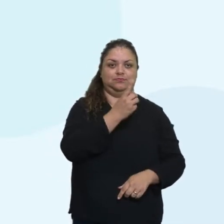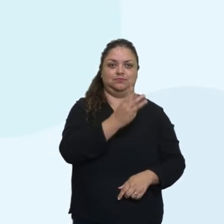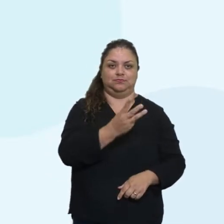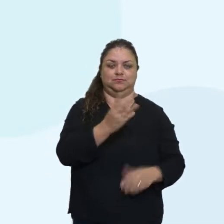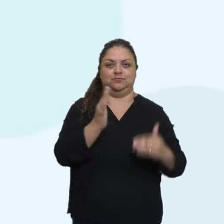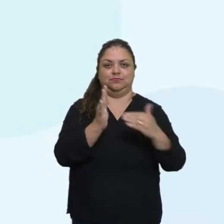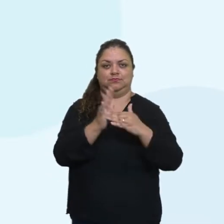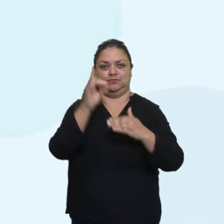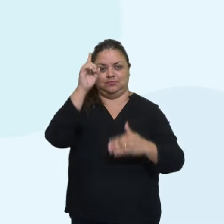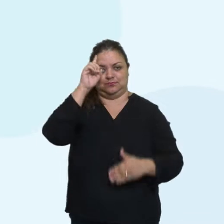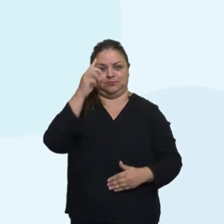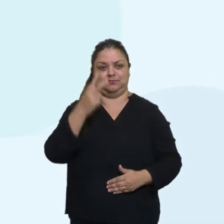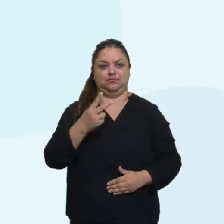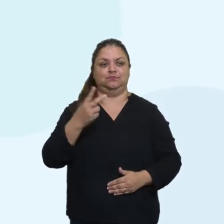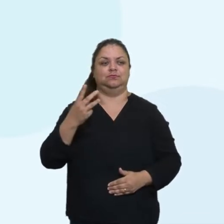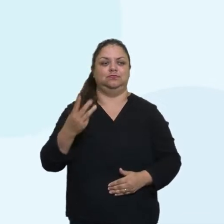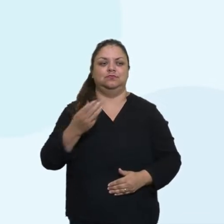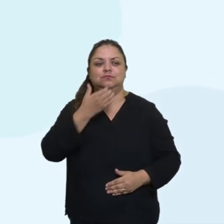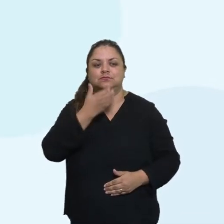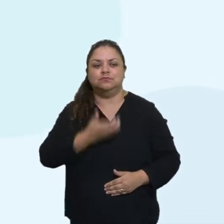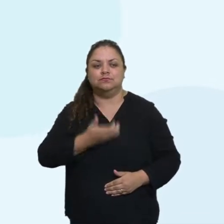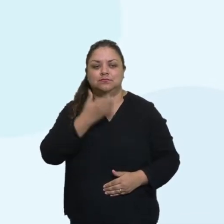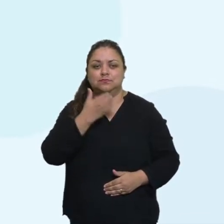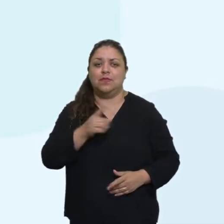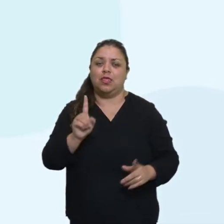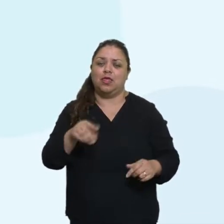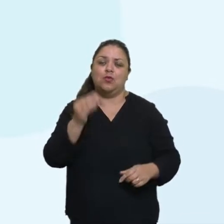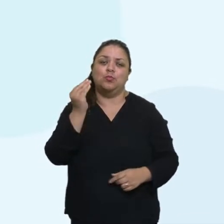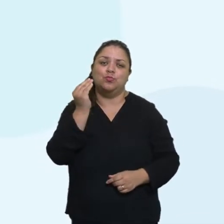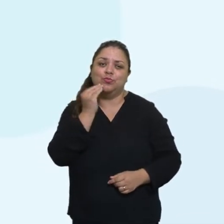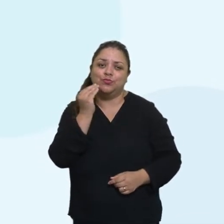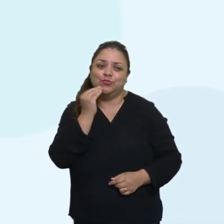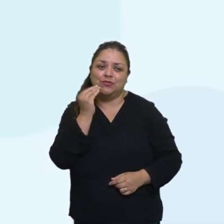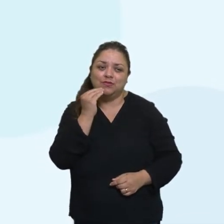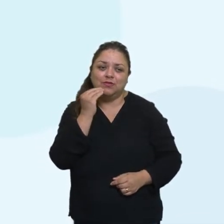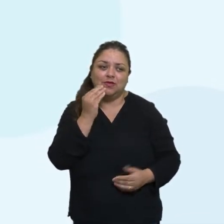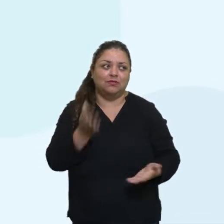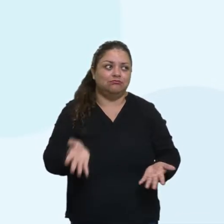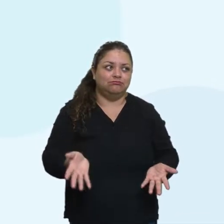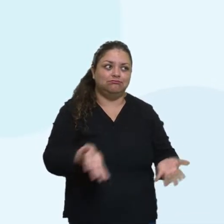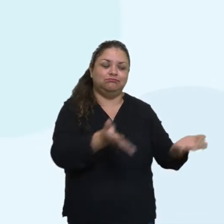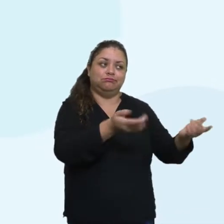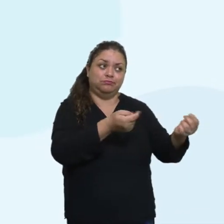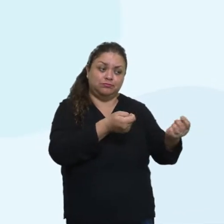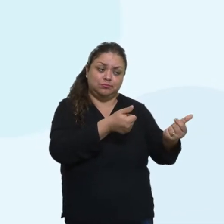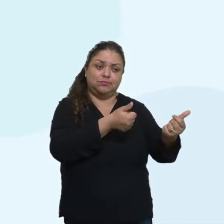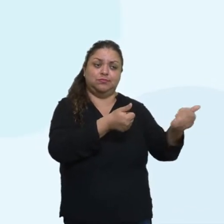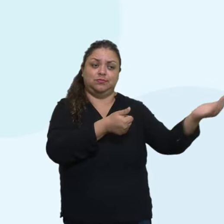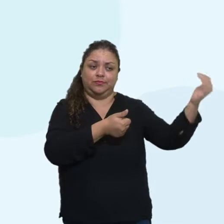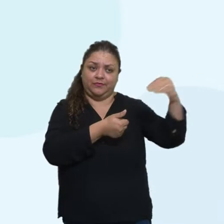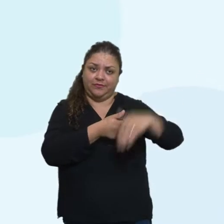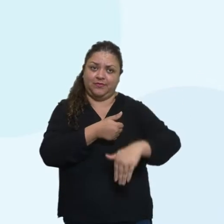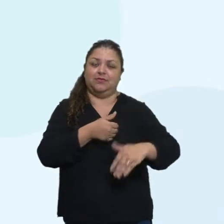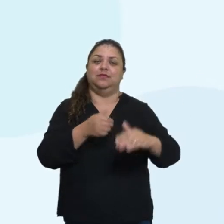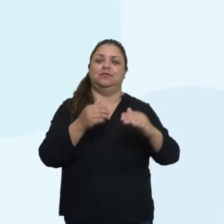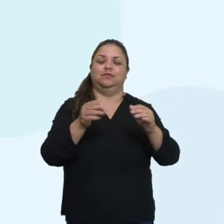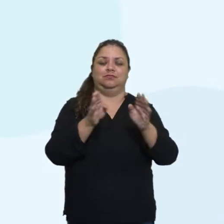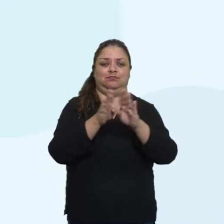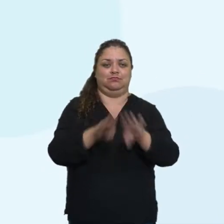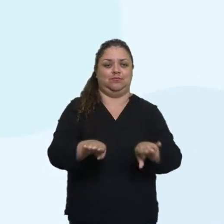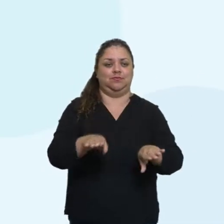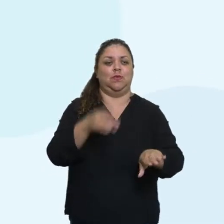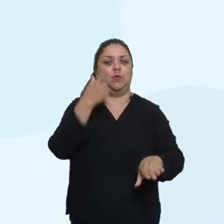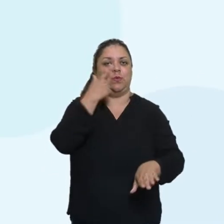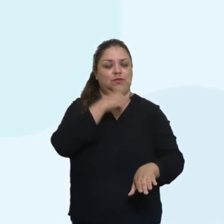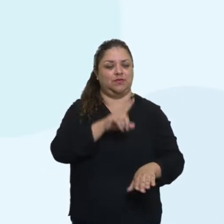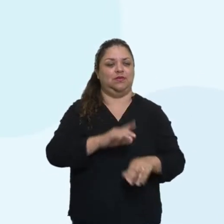23 de dezembro será aí é ofertado mais uma oportunidade de recuperação para aqueles